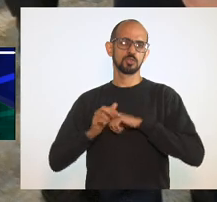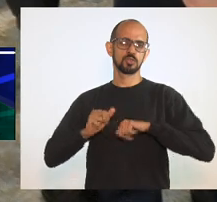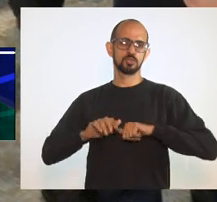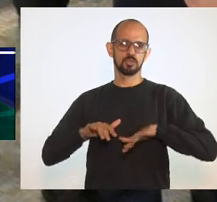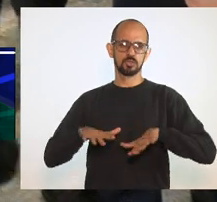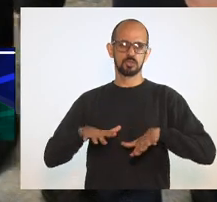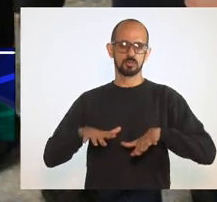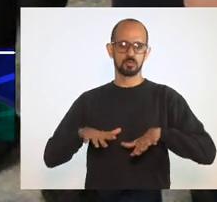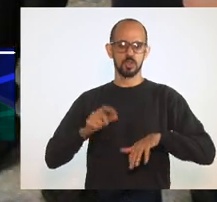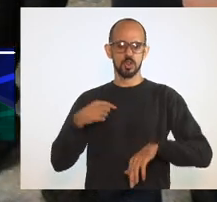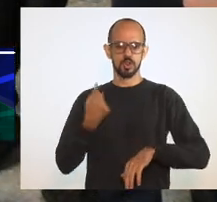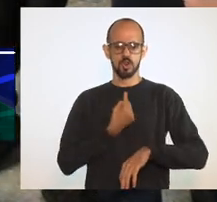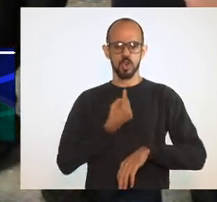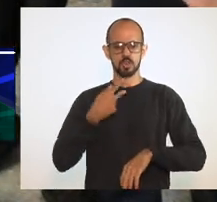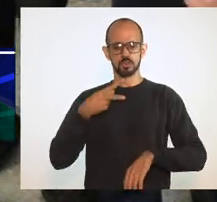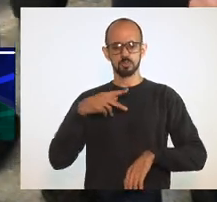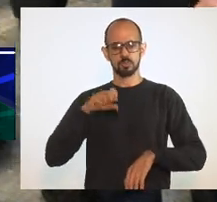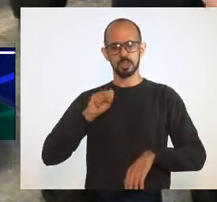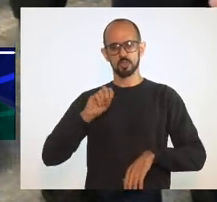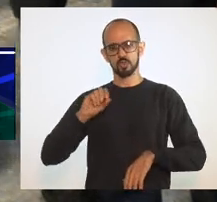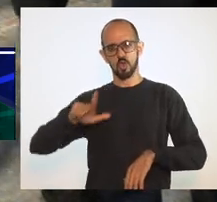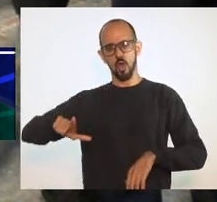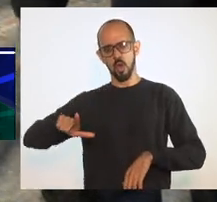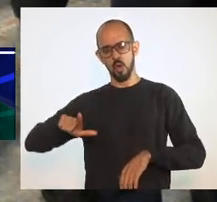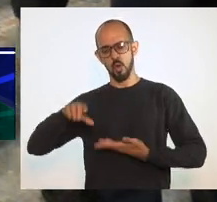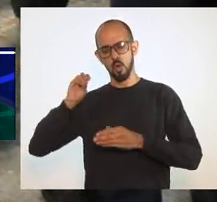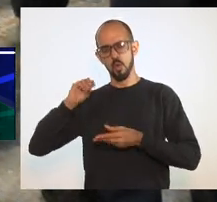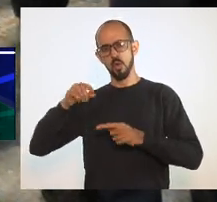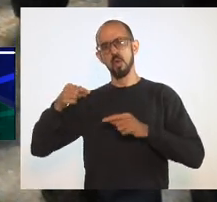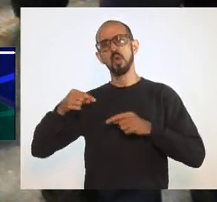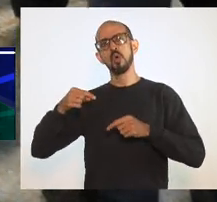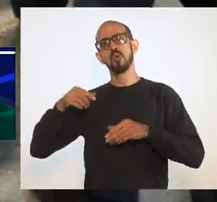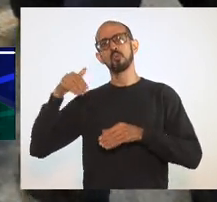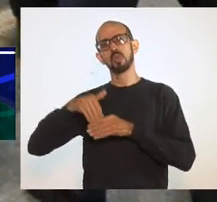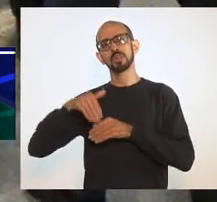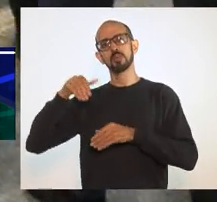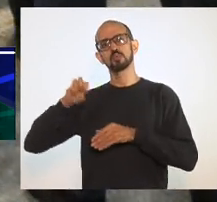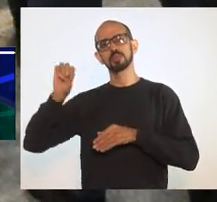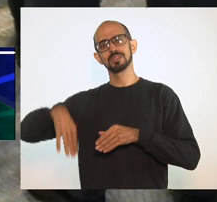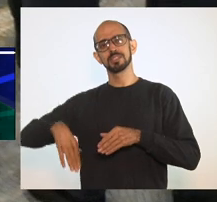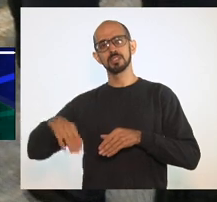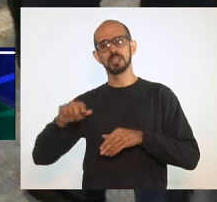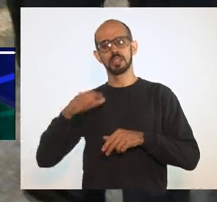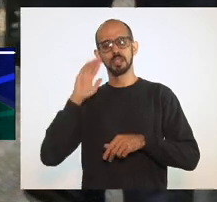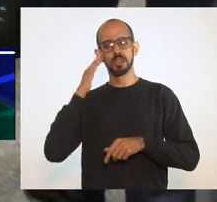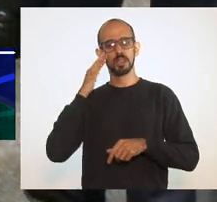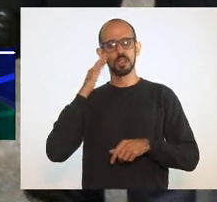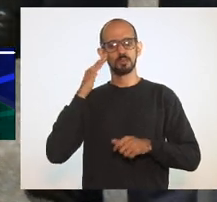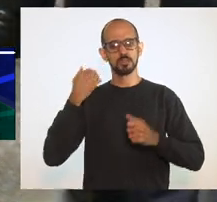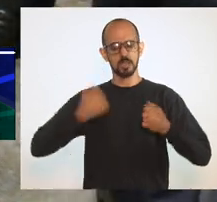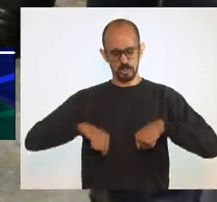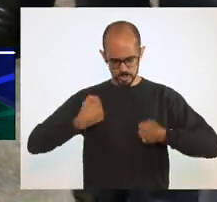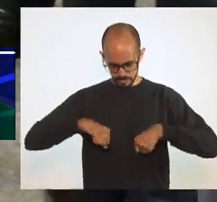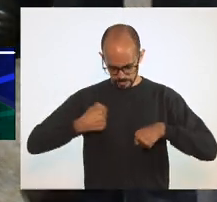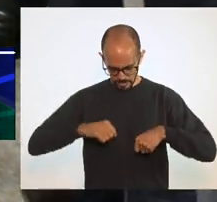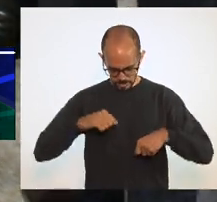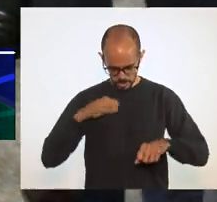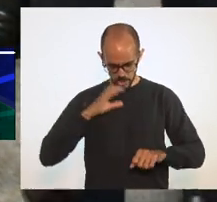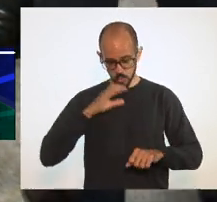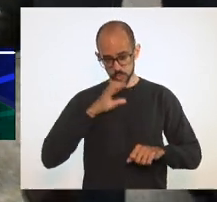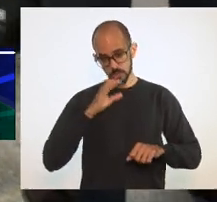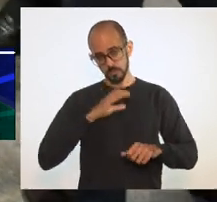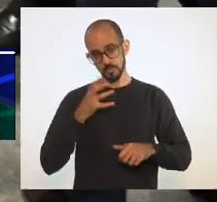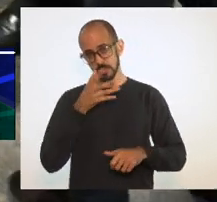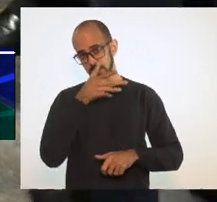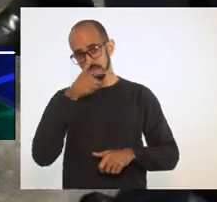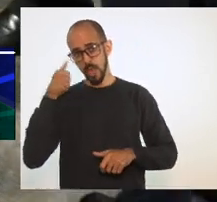nós da bancada do PSOL encaminhamos o voto sim, entendendo a necessidade e a urgência de salvarmos